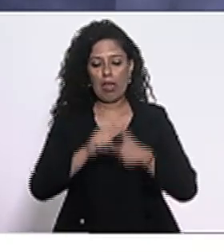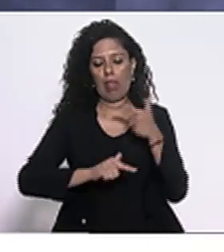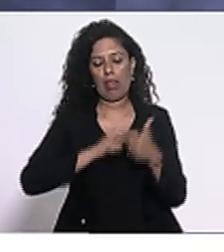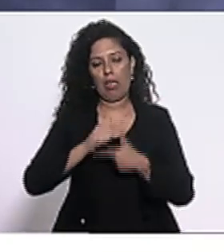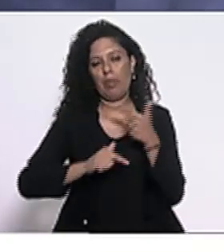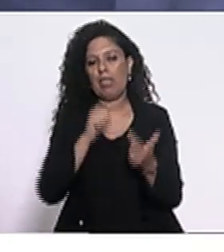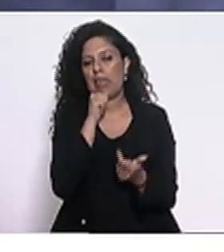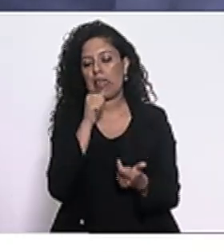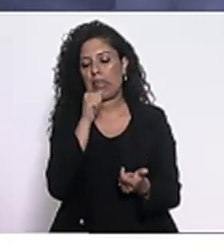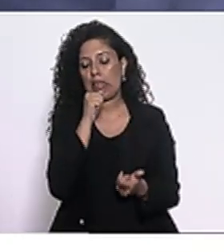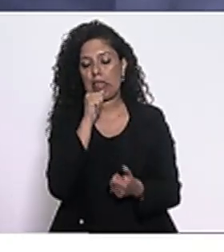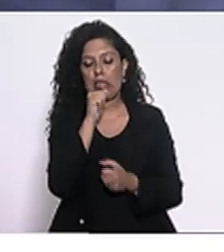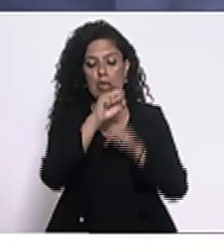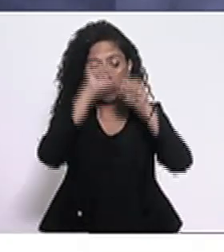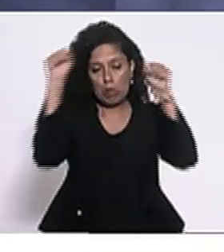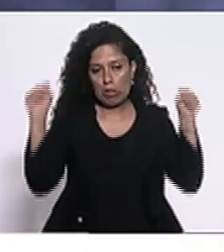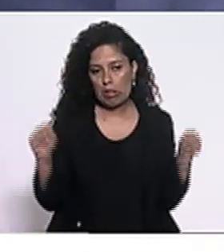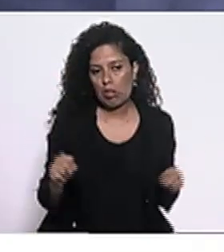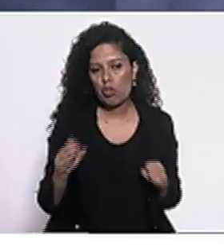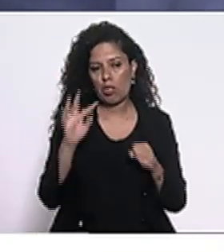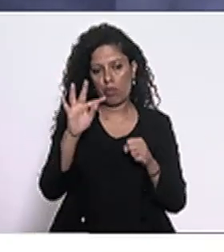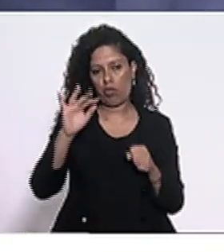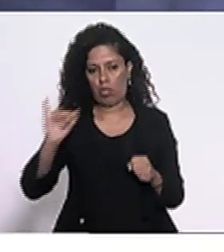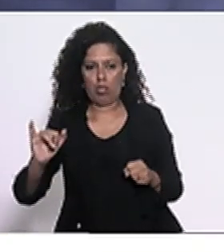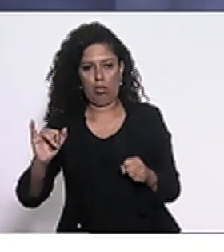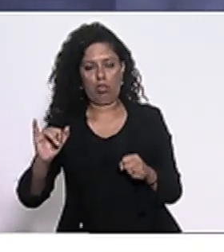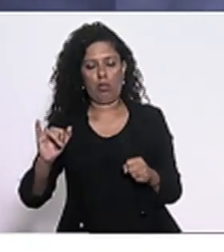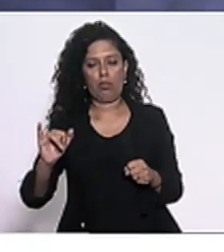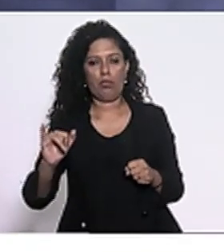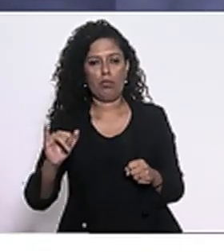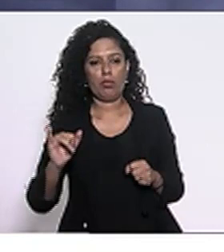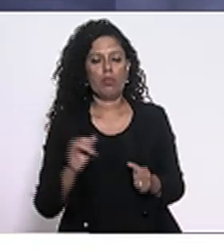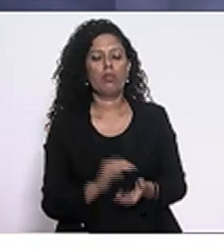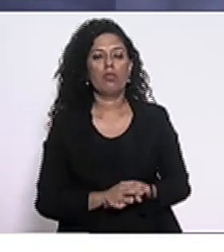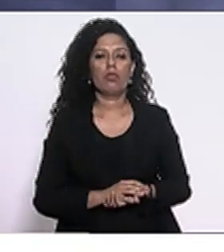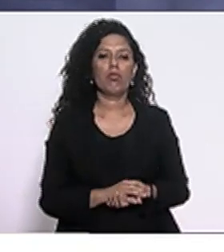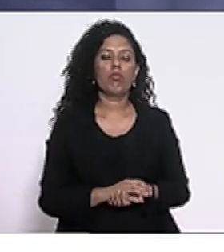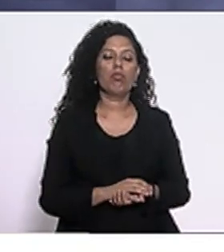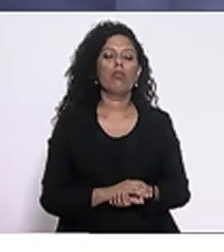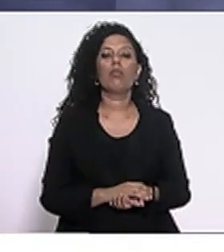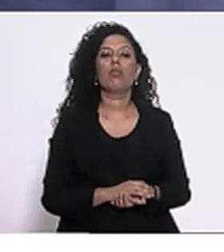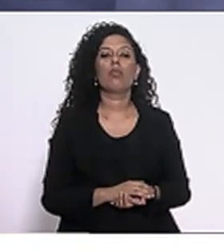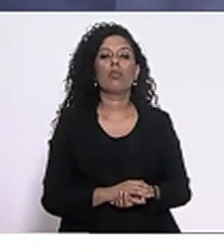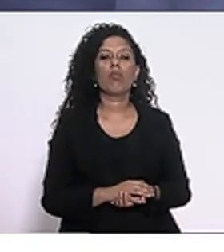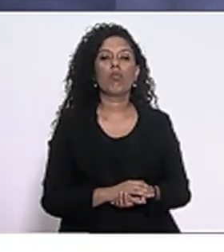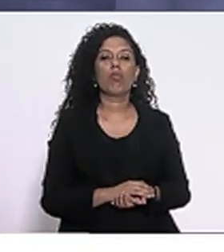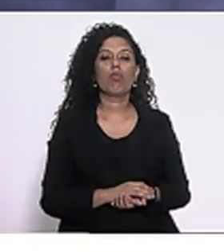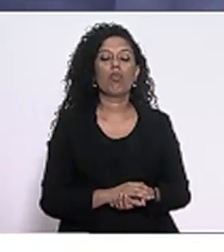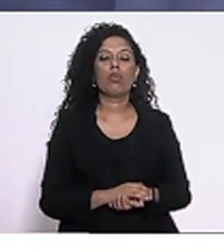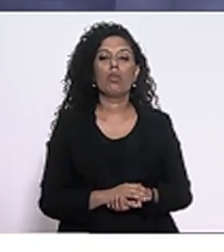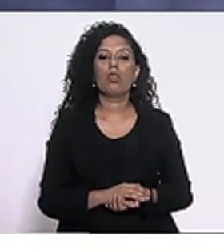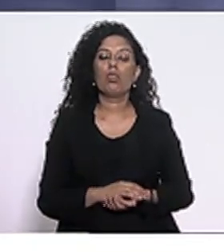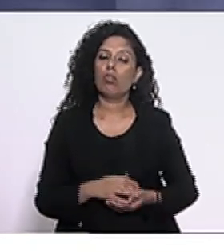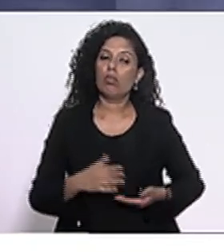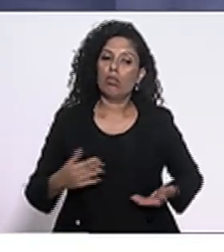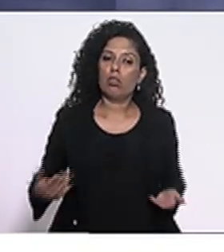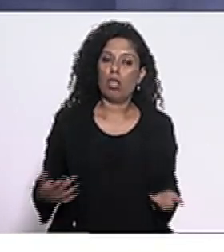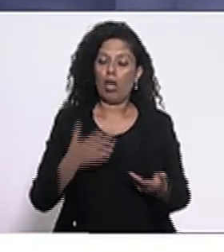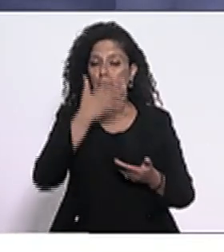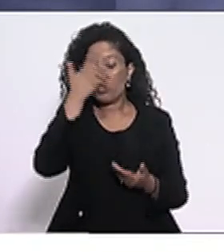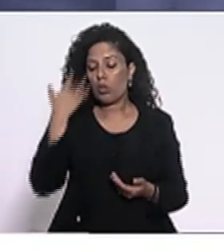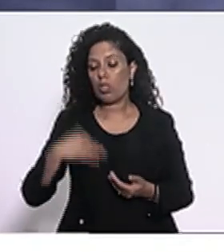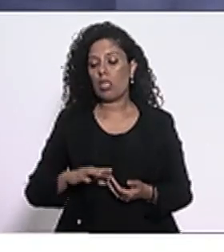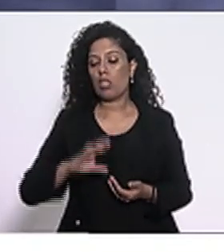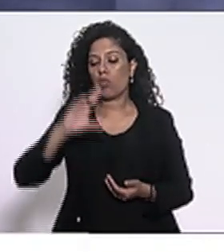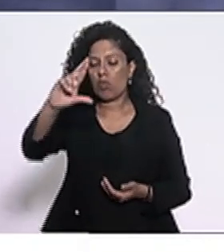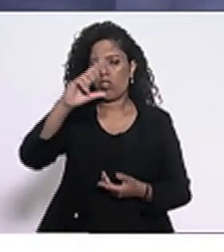como suporte algum sistema de informação. E, nesse sentido, a gestão faz-se muito